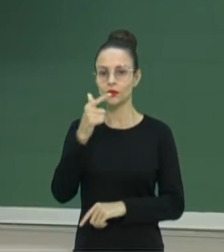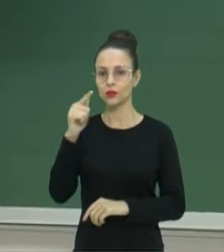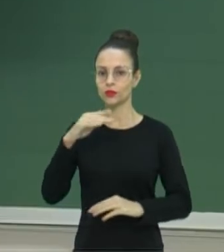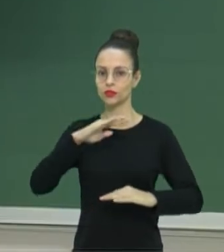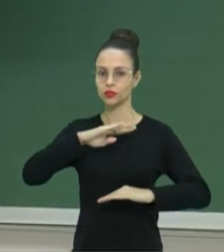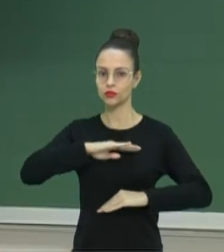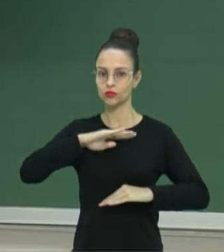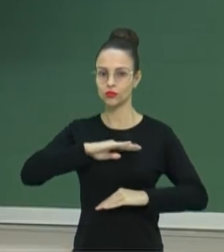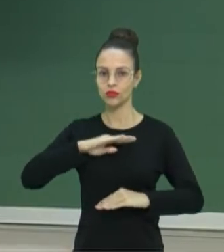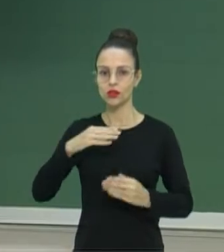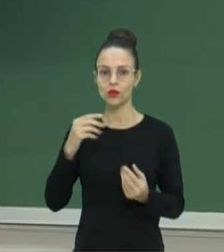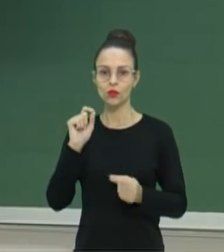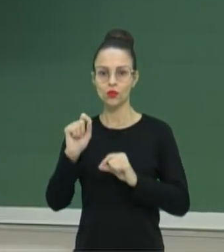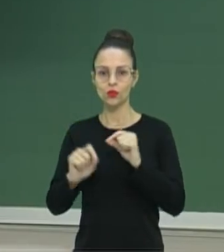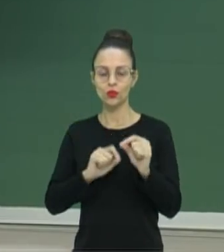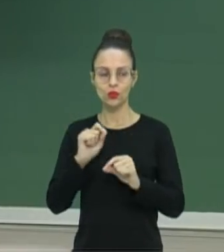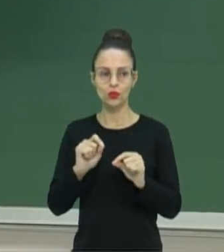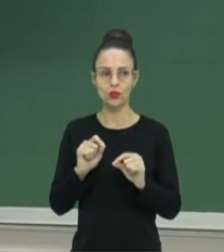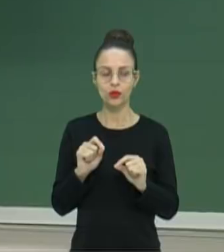situação um pouco